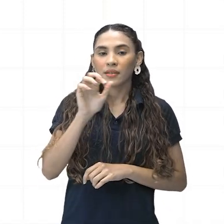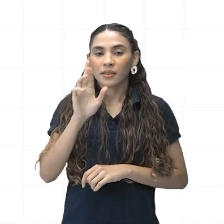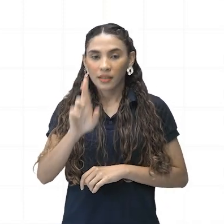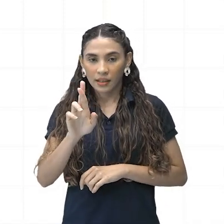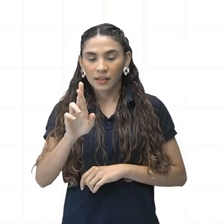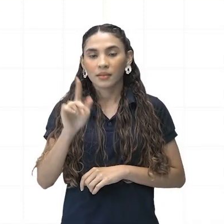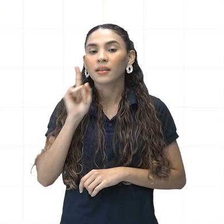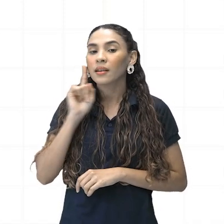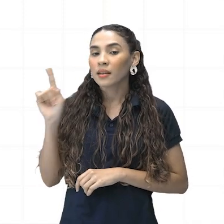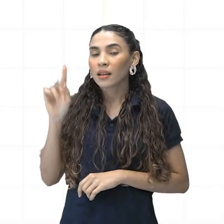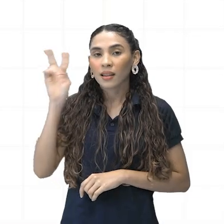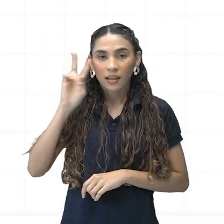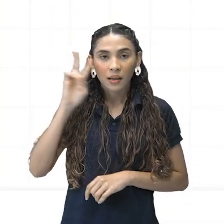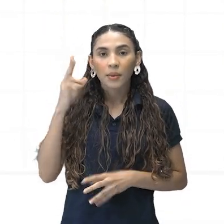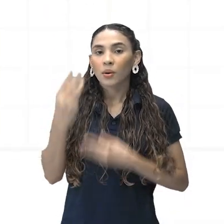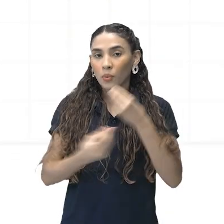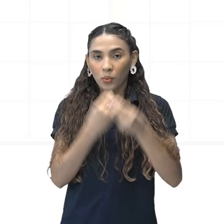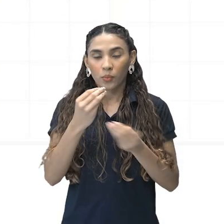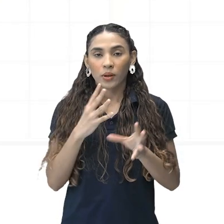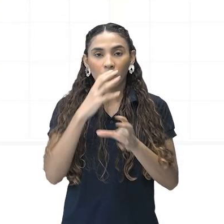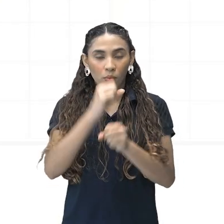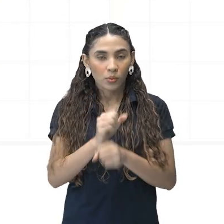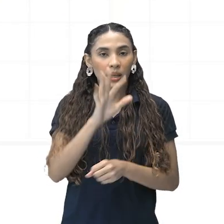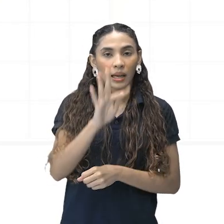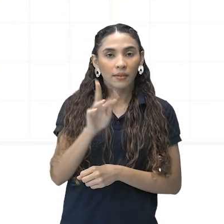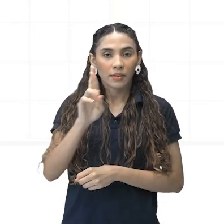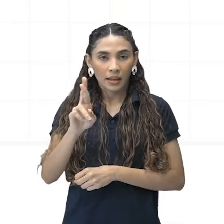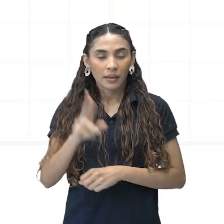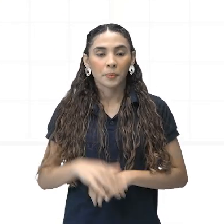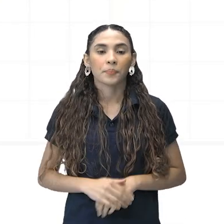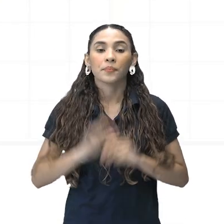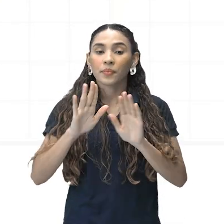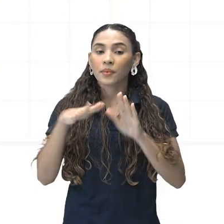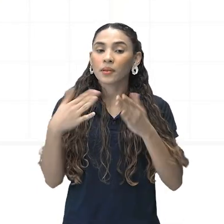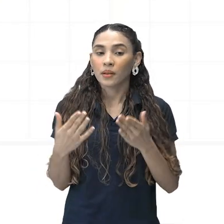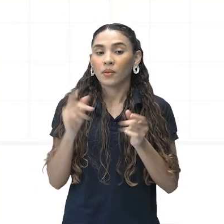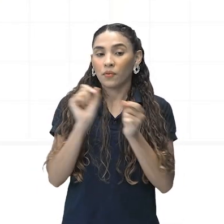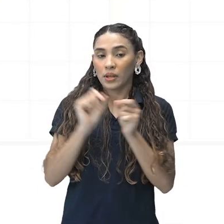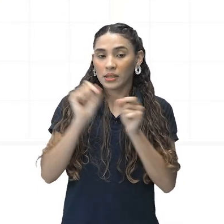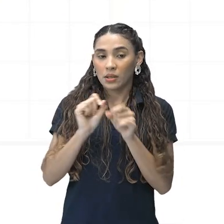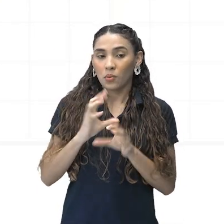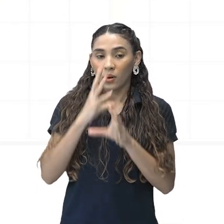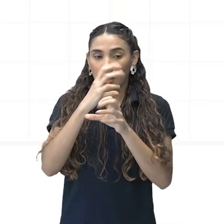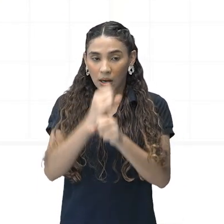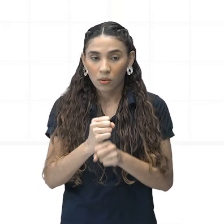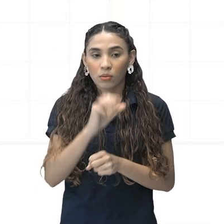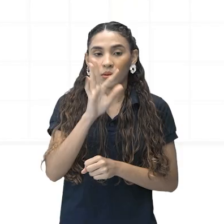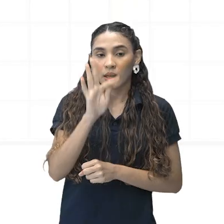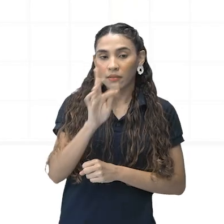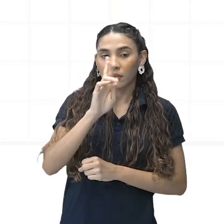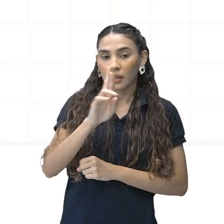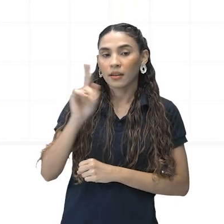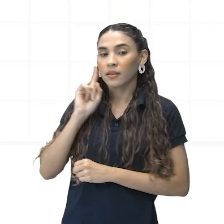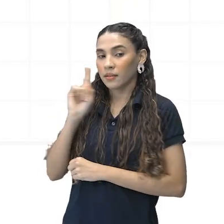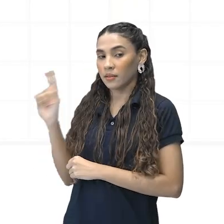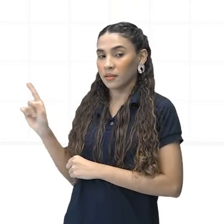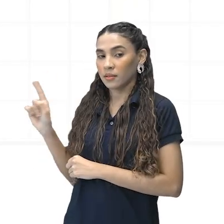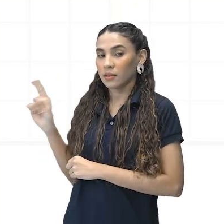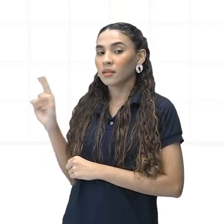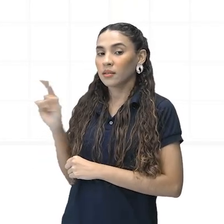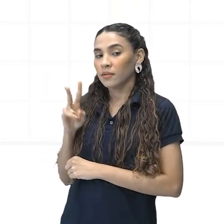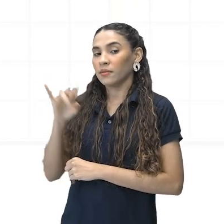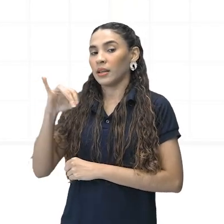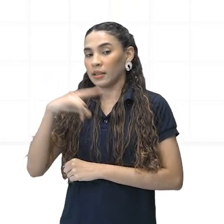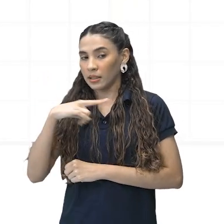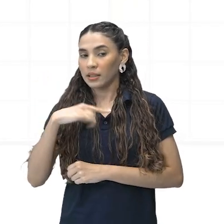relativa. Lembra lá como é que eu calculo a frequência relativa? Então, para calcular a frequência relativa, eu vou pegar a